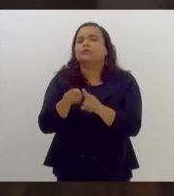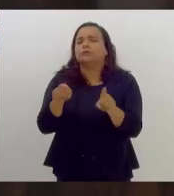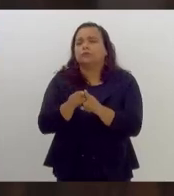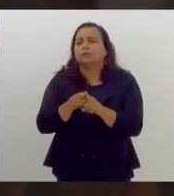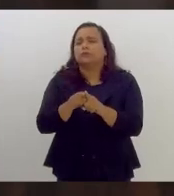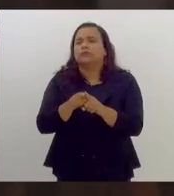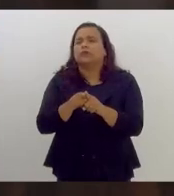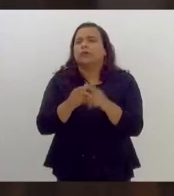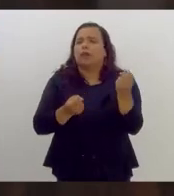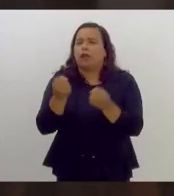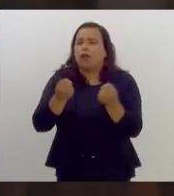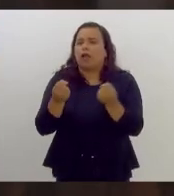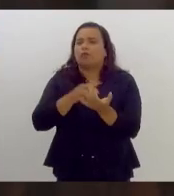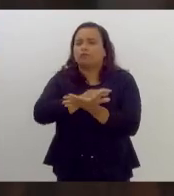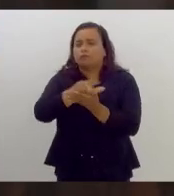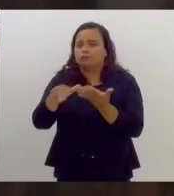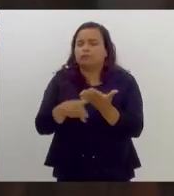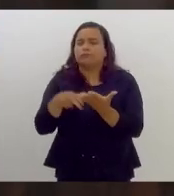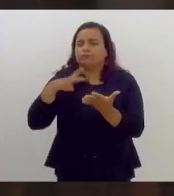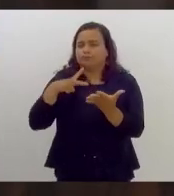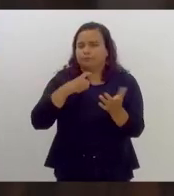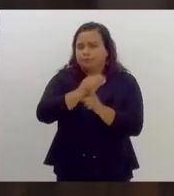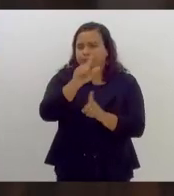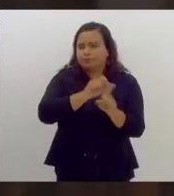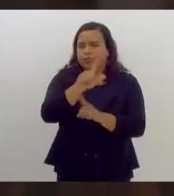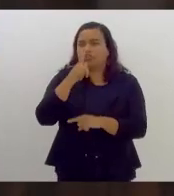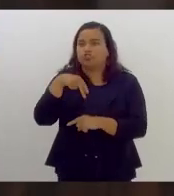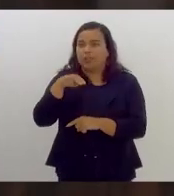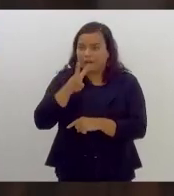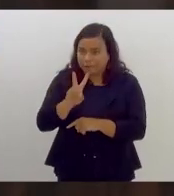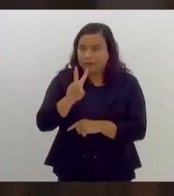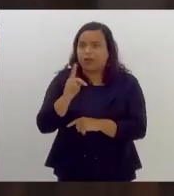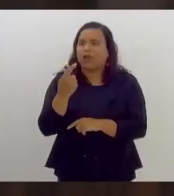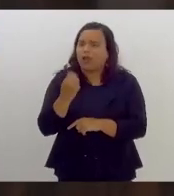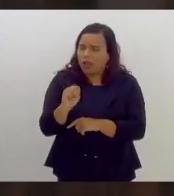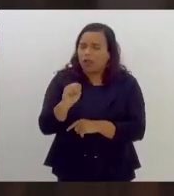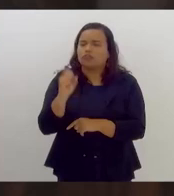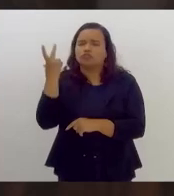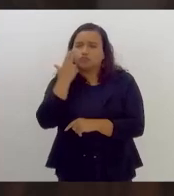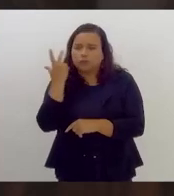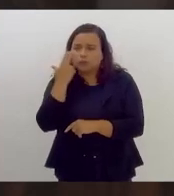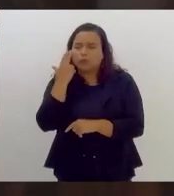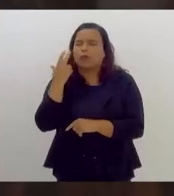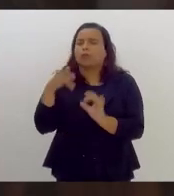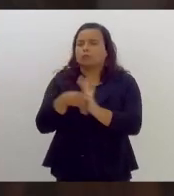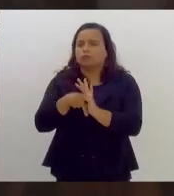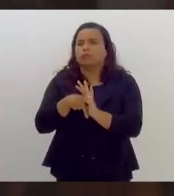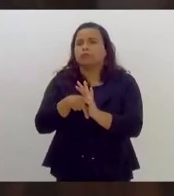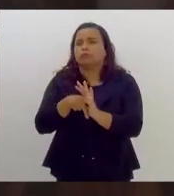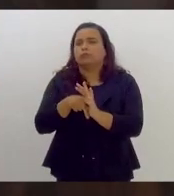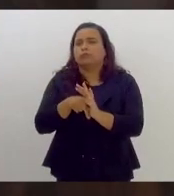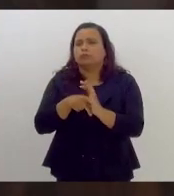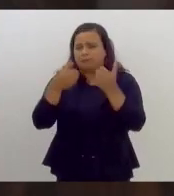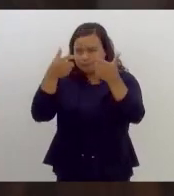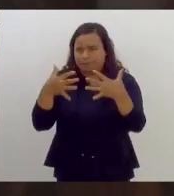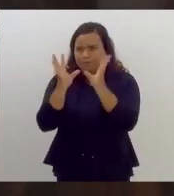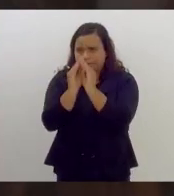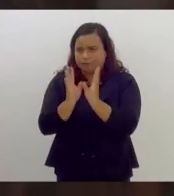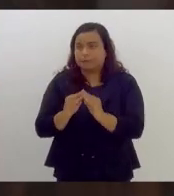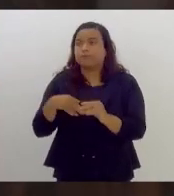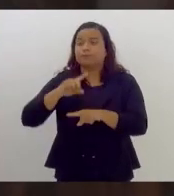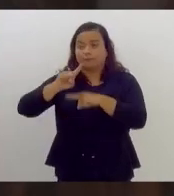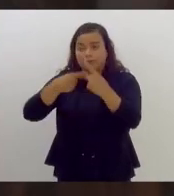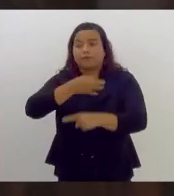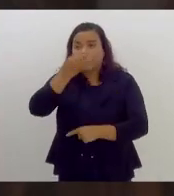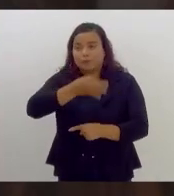movidos a GNV, gás natural veicular, na forma que menciona. Eu vou colher depois todos